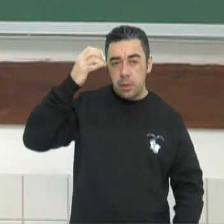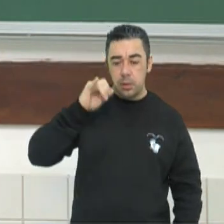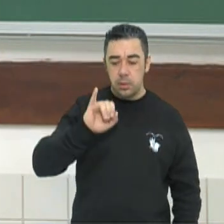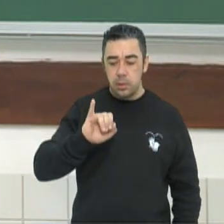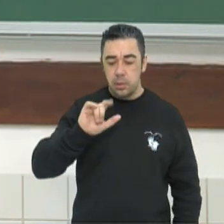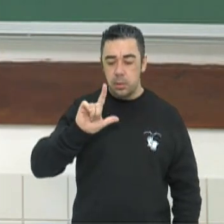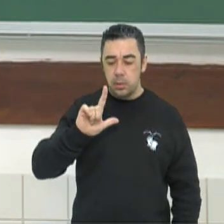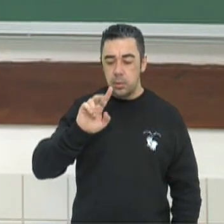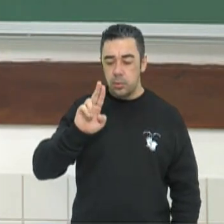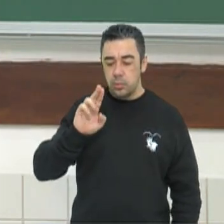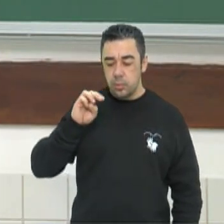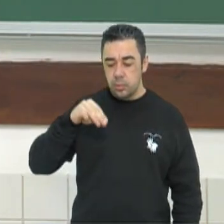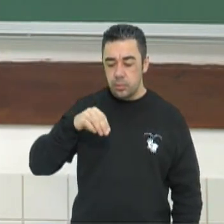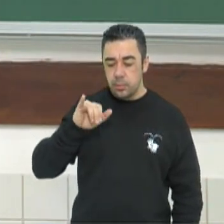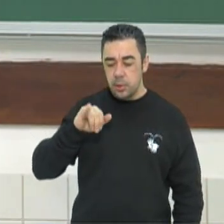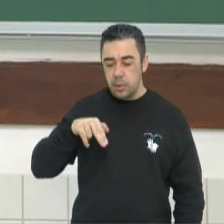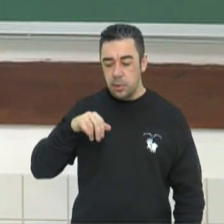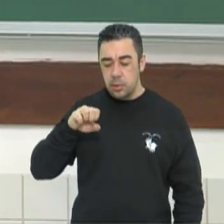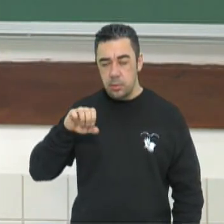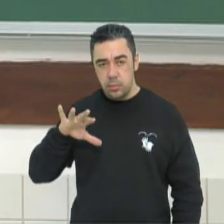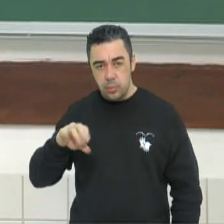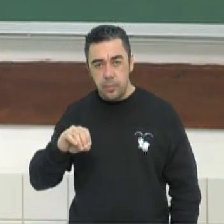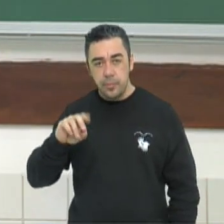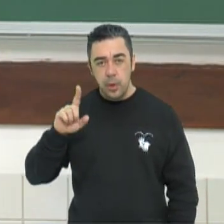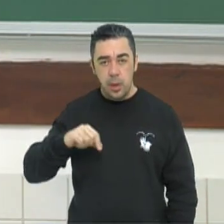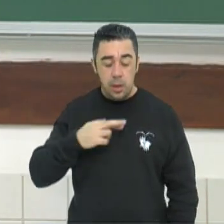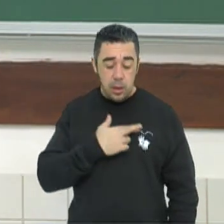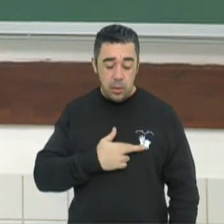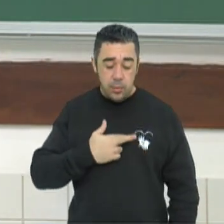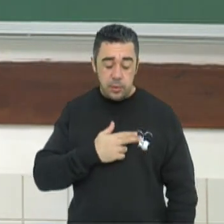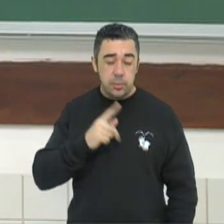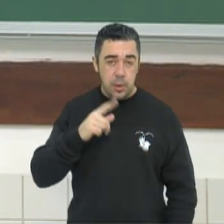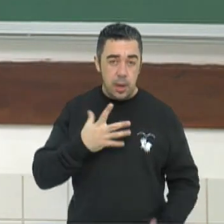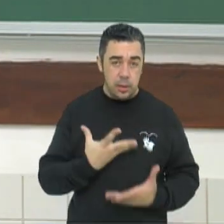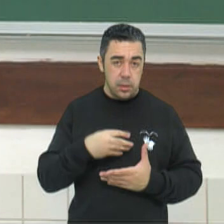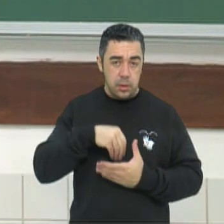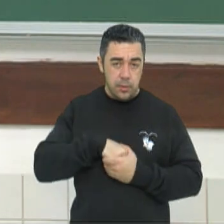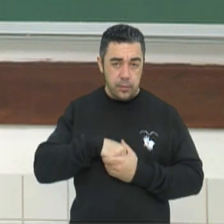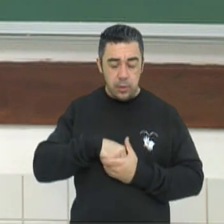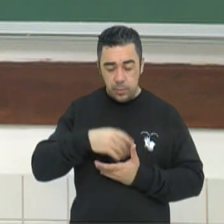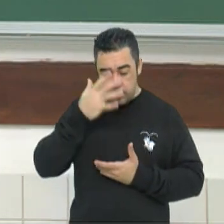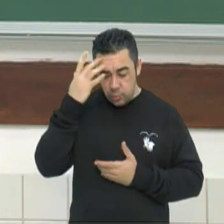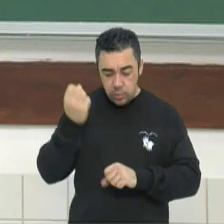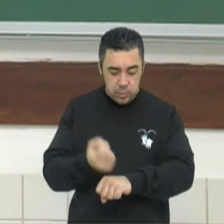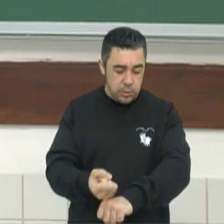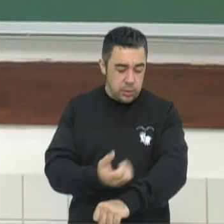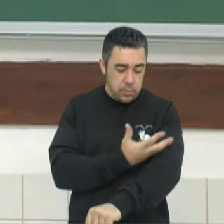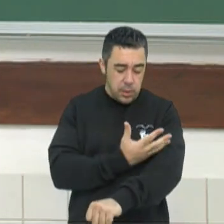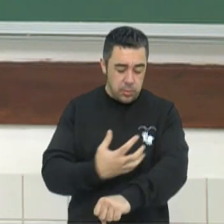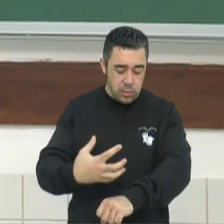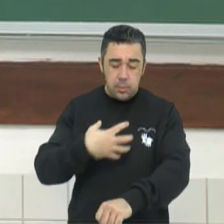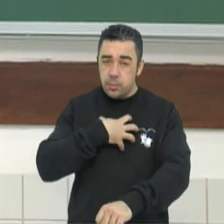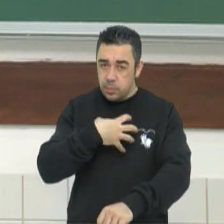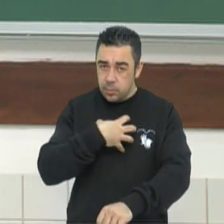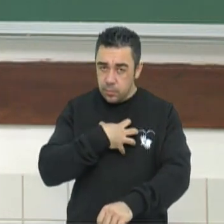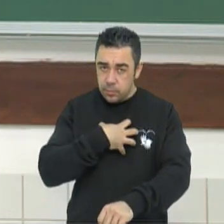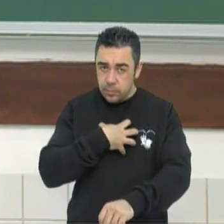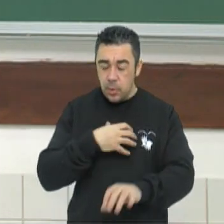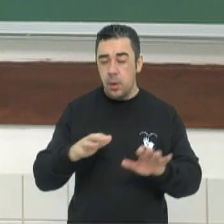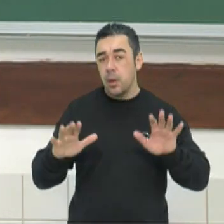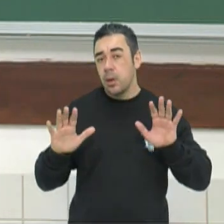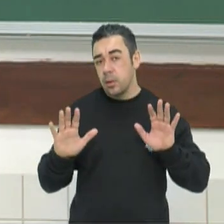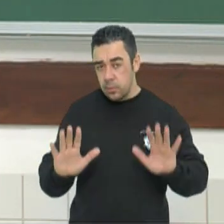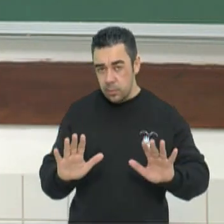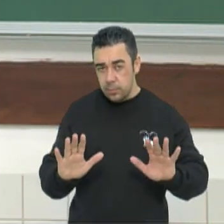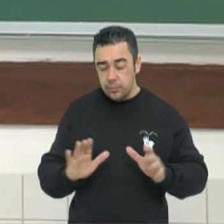essa questão interior, essa questão do indivíduo, dos sentimentos, da emoção. E aí, o que vai